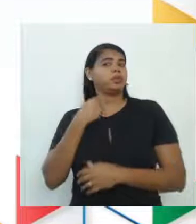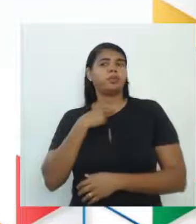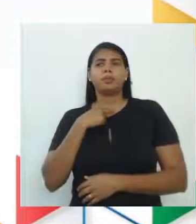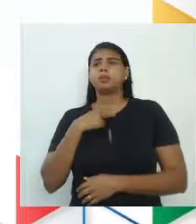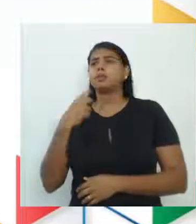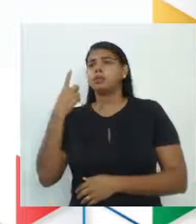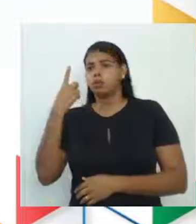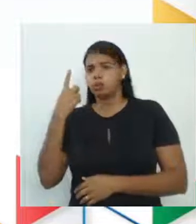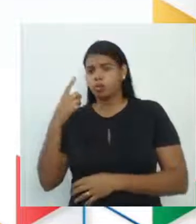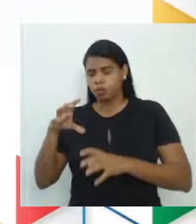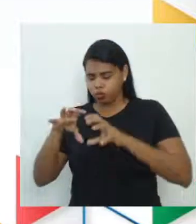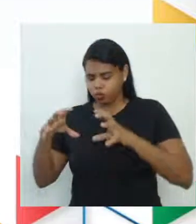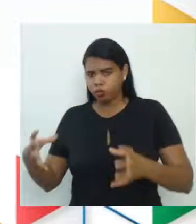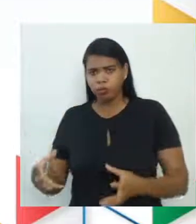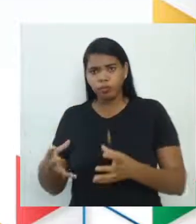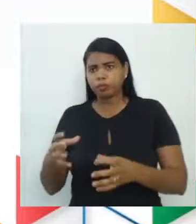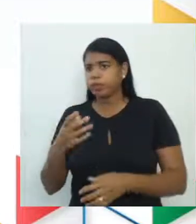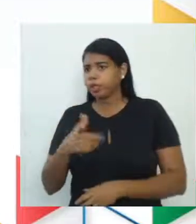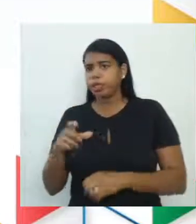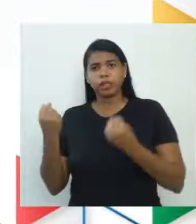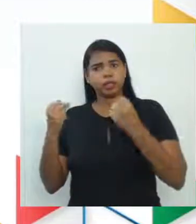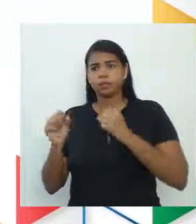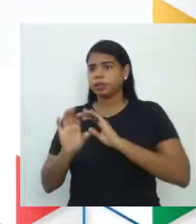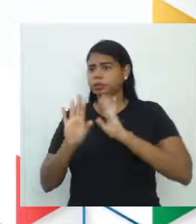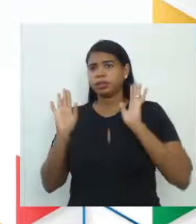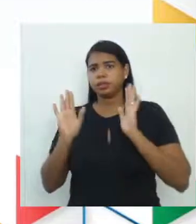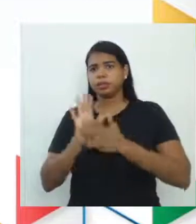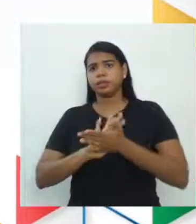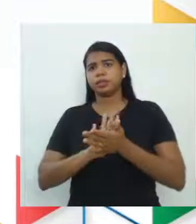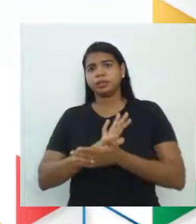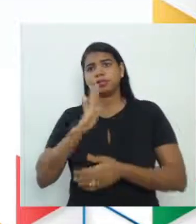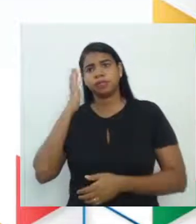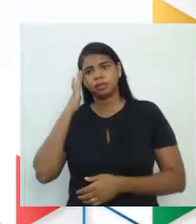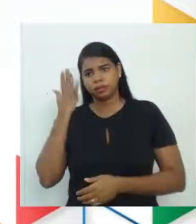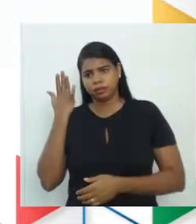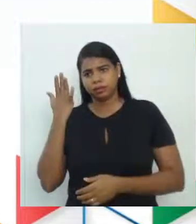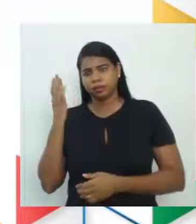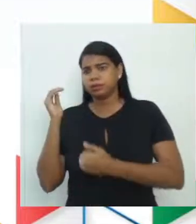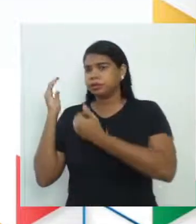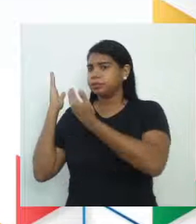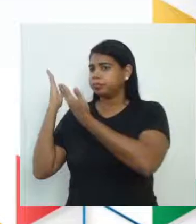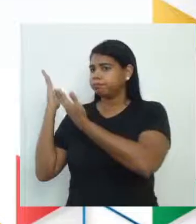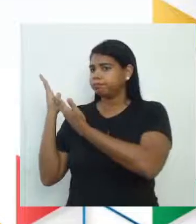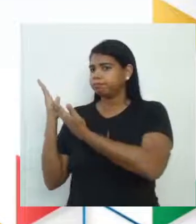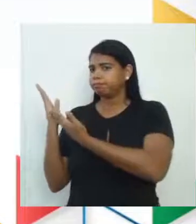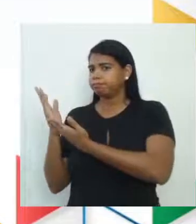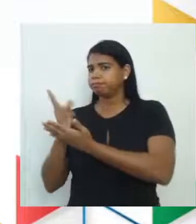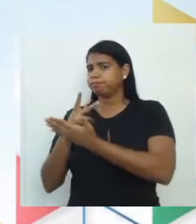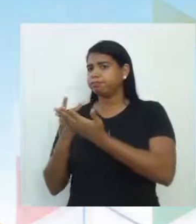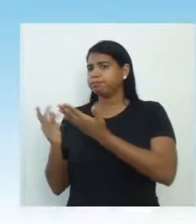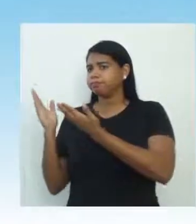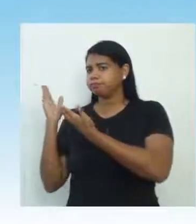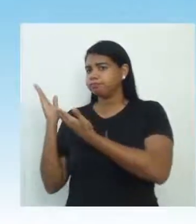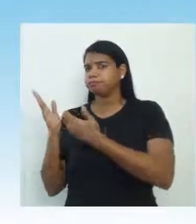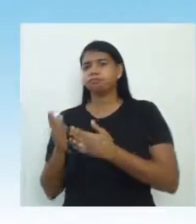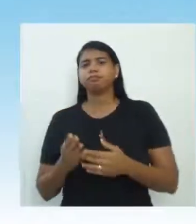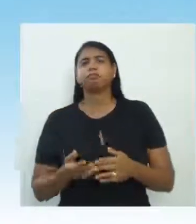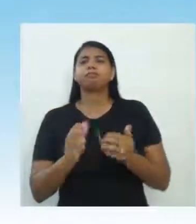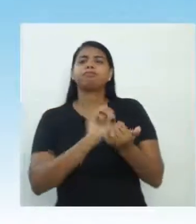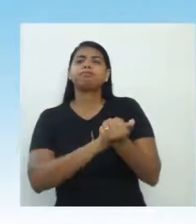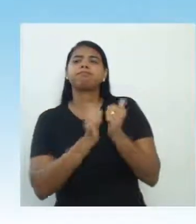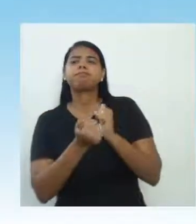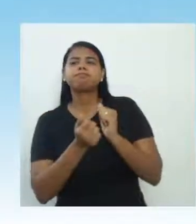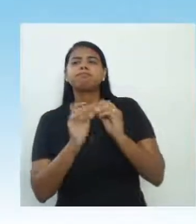nenhum caixote, não precisa, né? Não recebeu nenhum. E quem precisava só de um, ganhou só um. É uma forma até muito estratégica